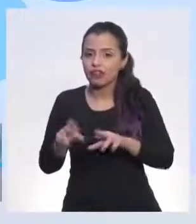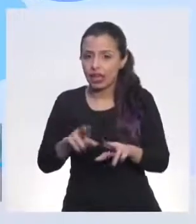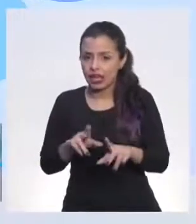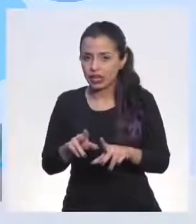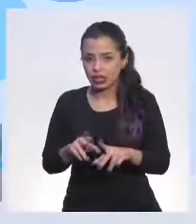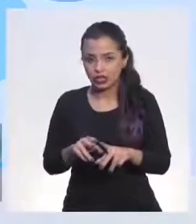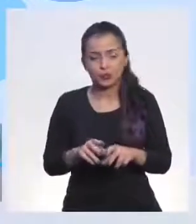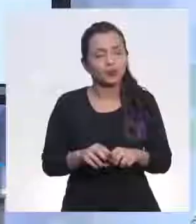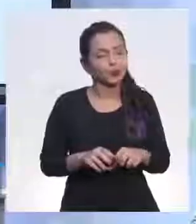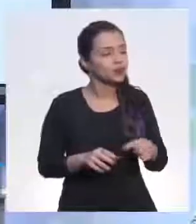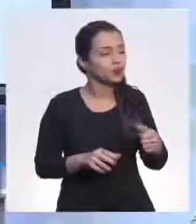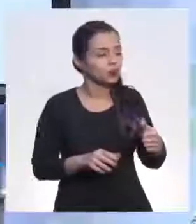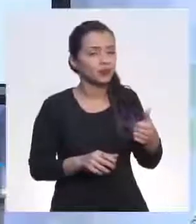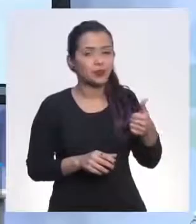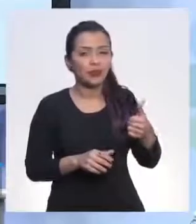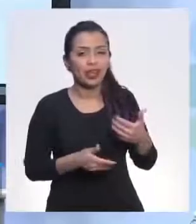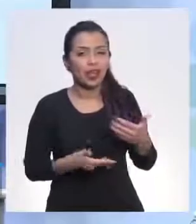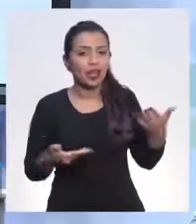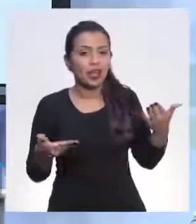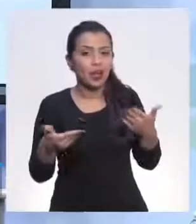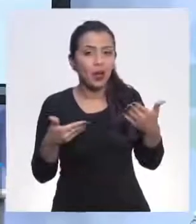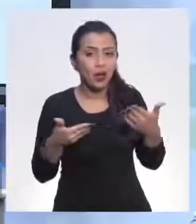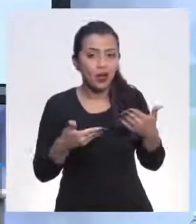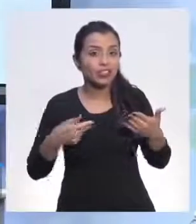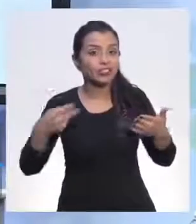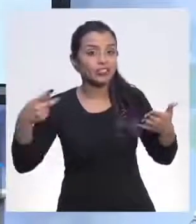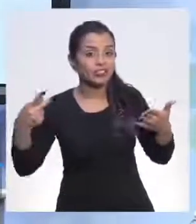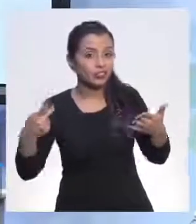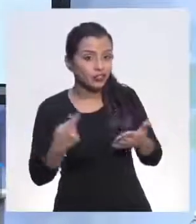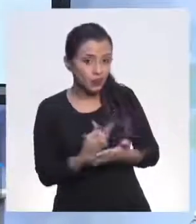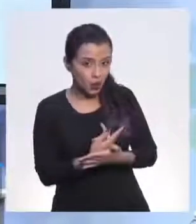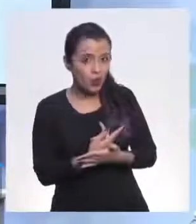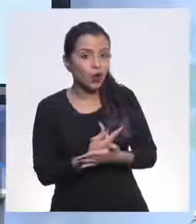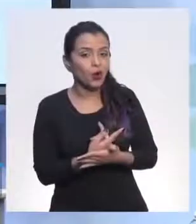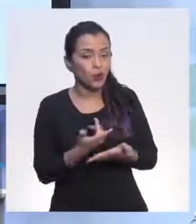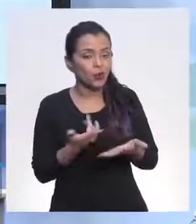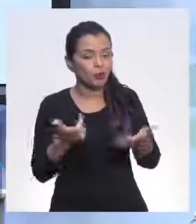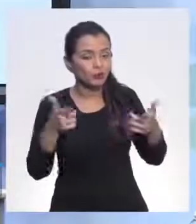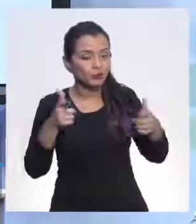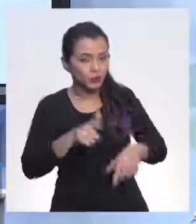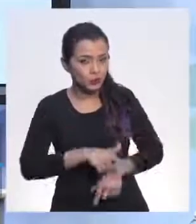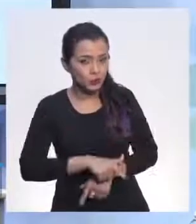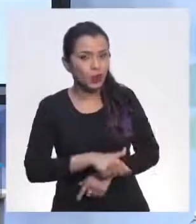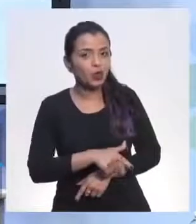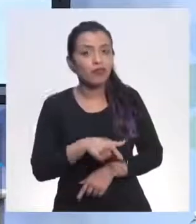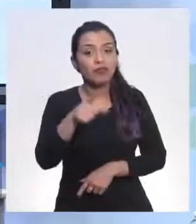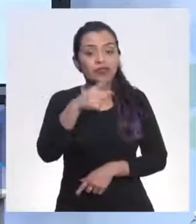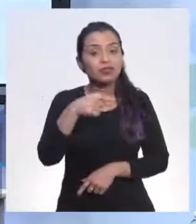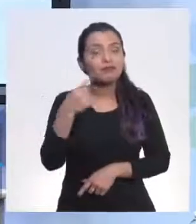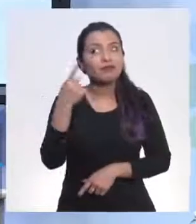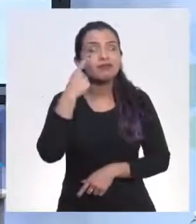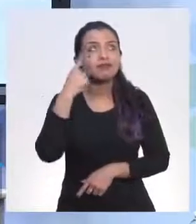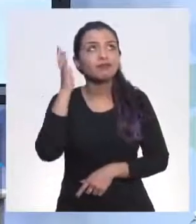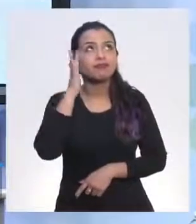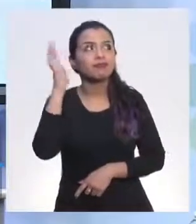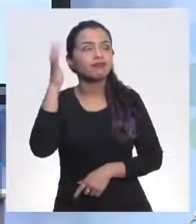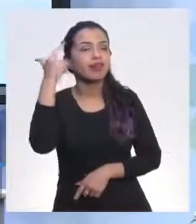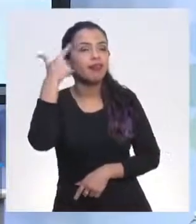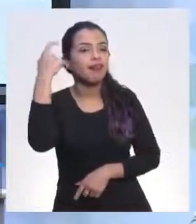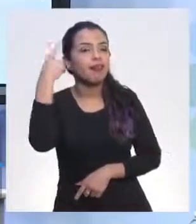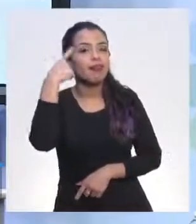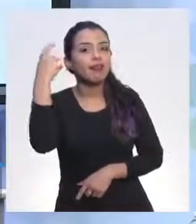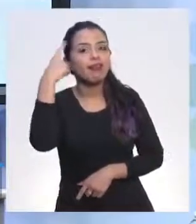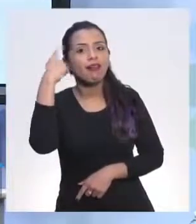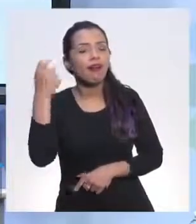beleza? Beleza. Para essa situação, de novo, a missão de vocês é encontrar uma situação ou criar